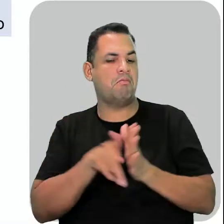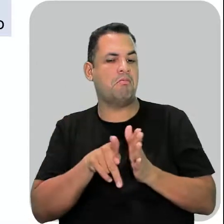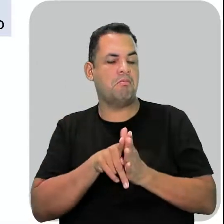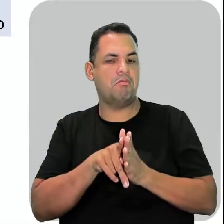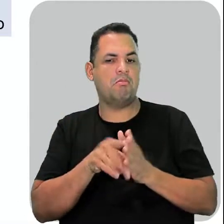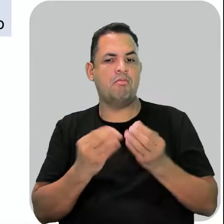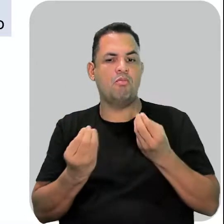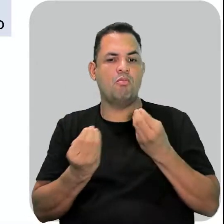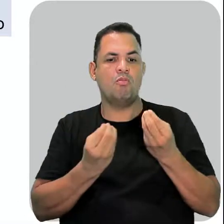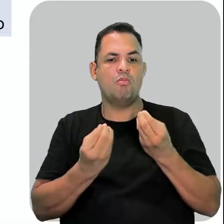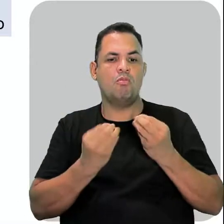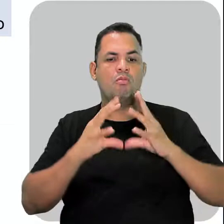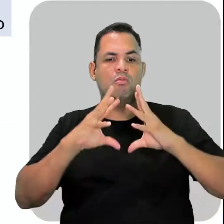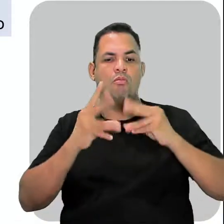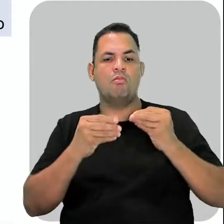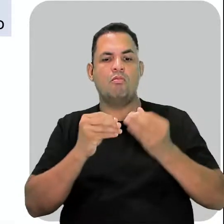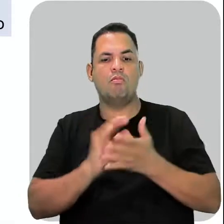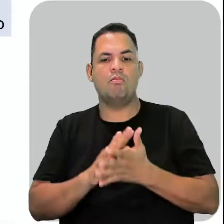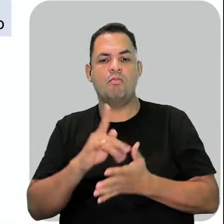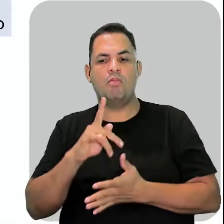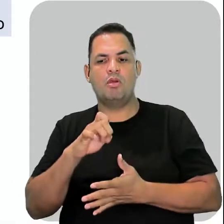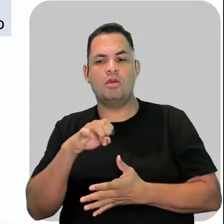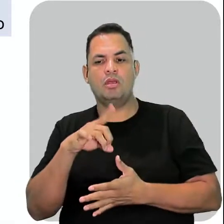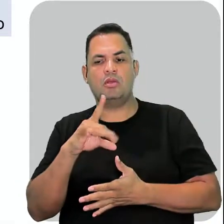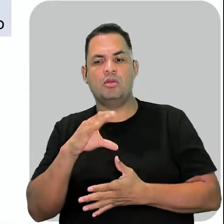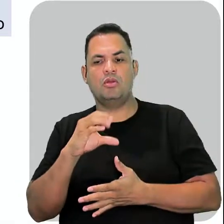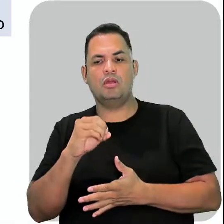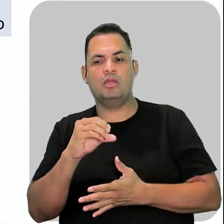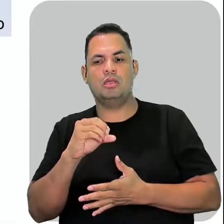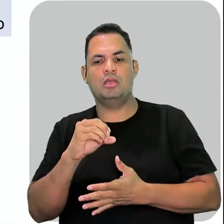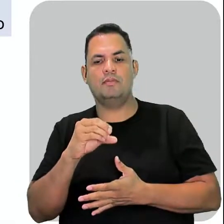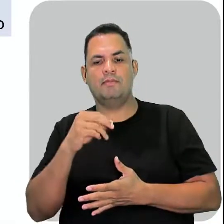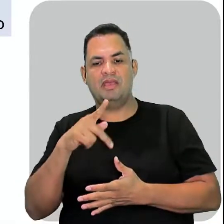fato como todo o policloreto de vinila é formado.